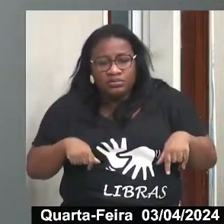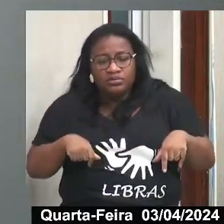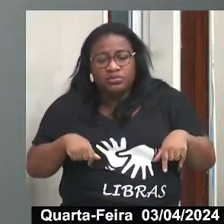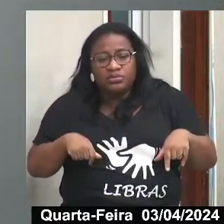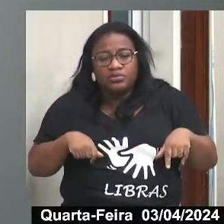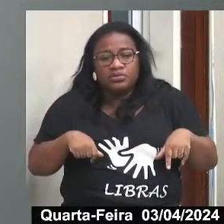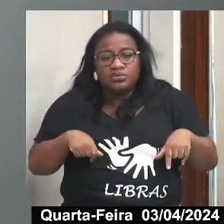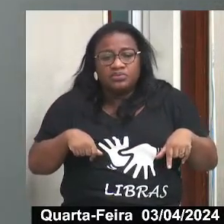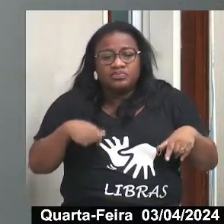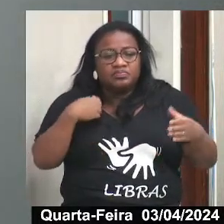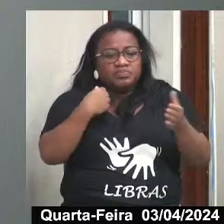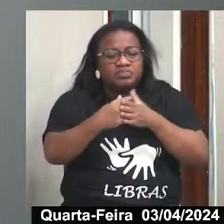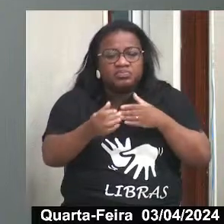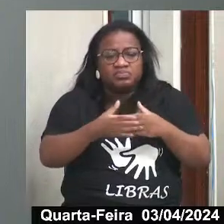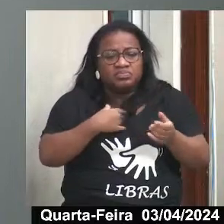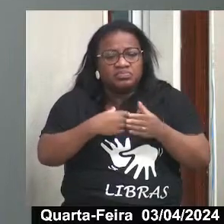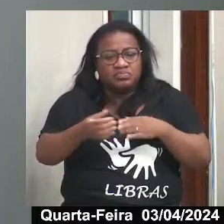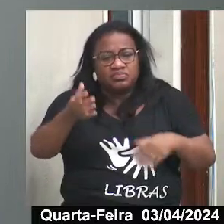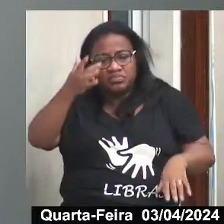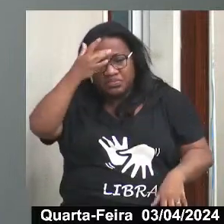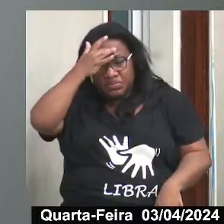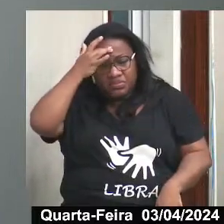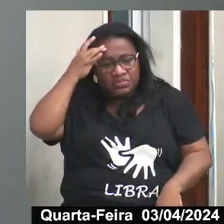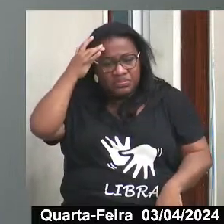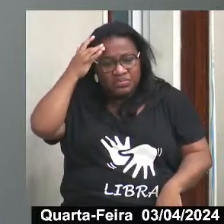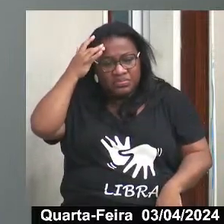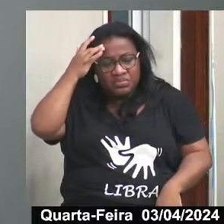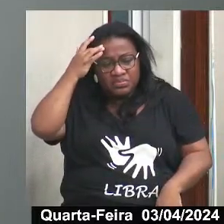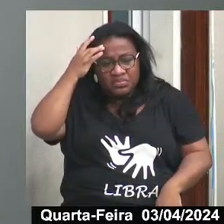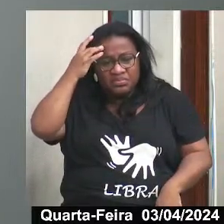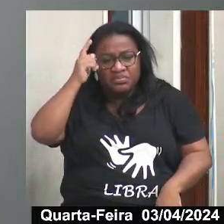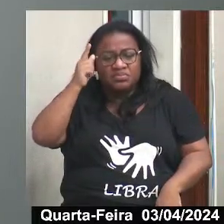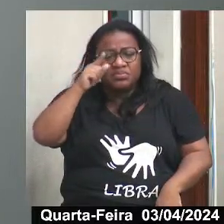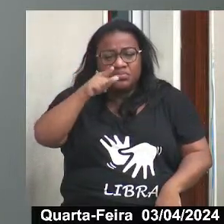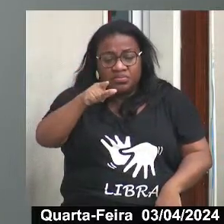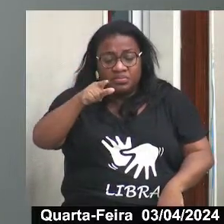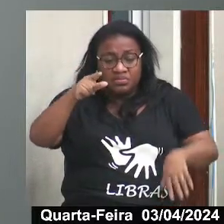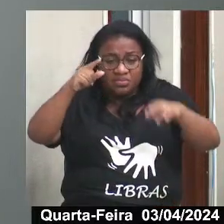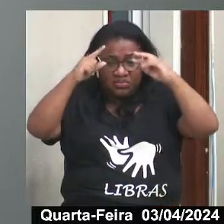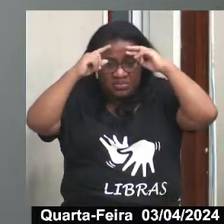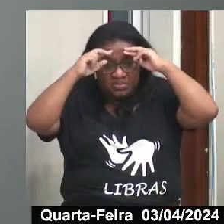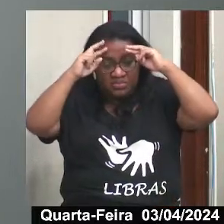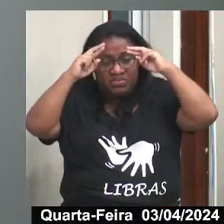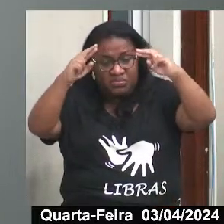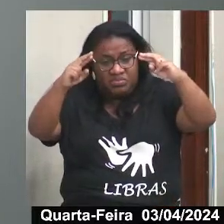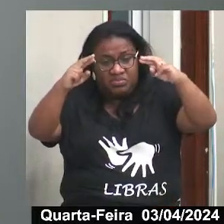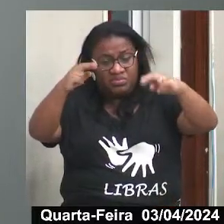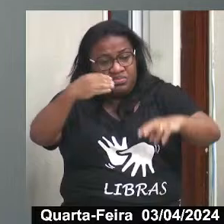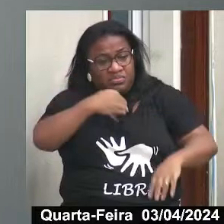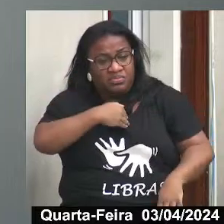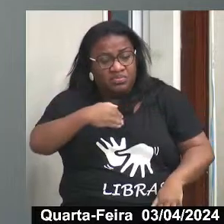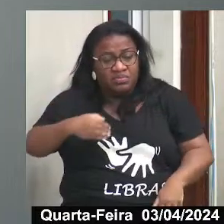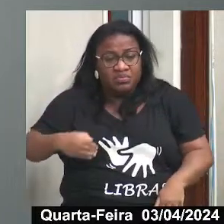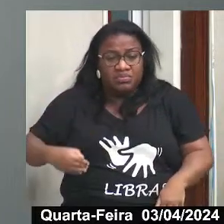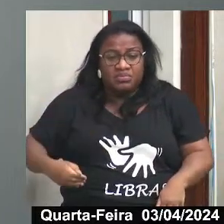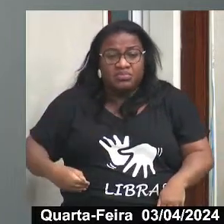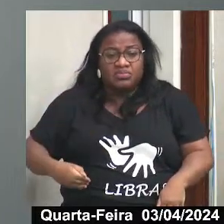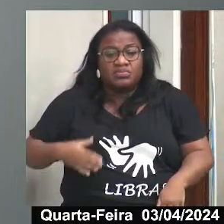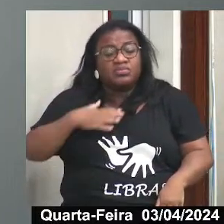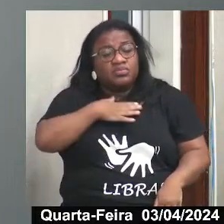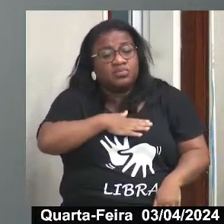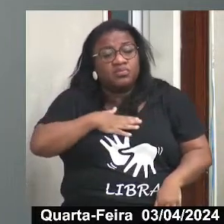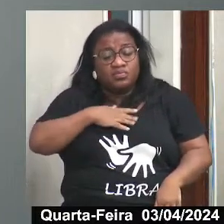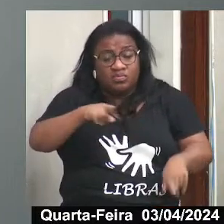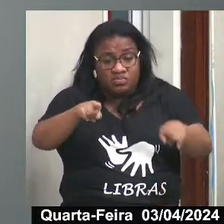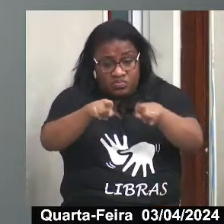coisa, a qualquer um, seja quem for, da mesma forma que eu respeito o governo, o secretário,